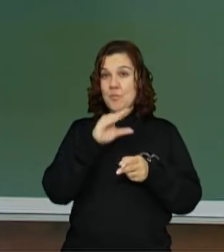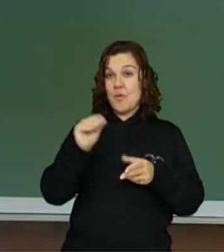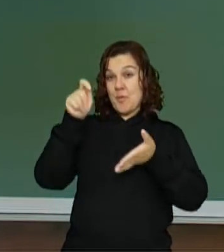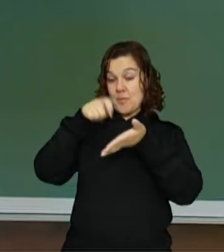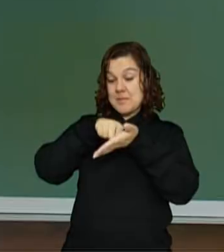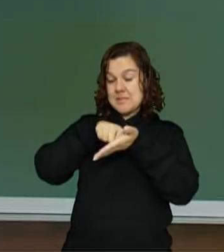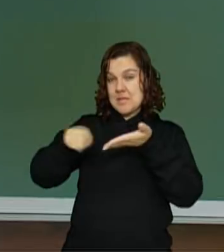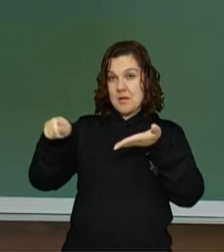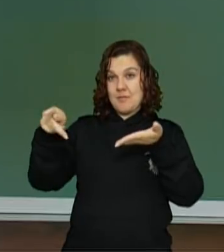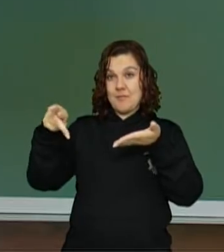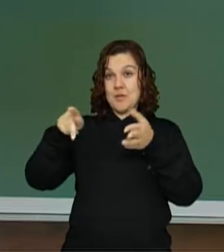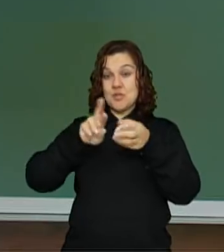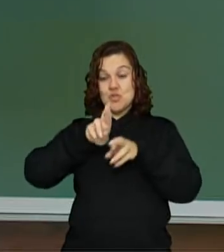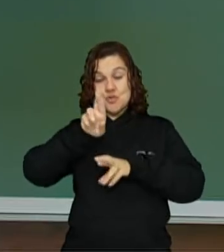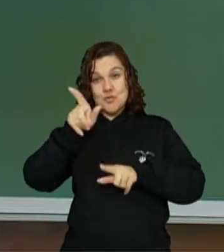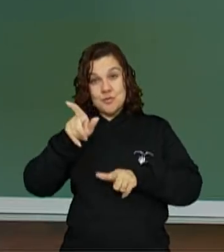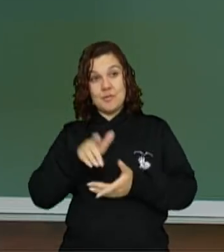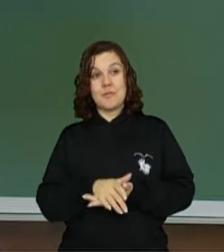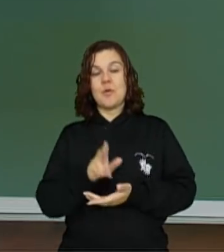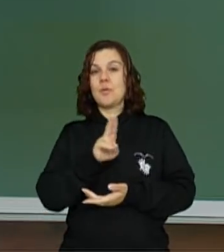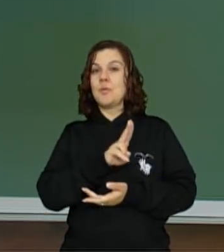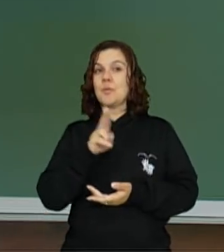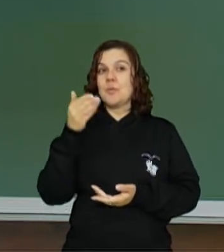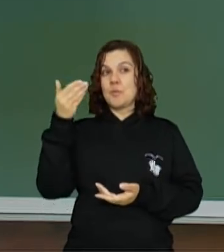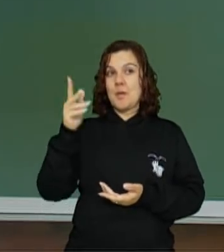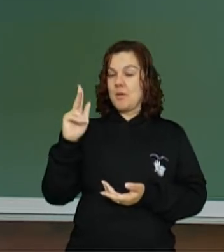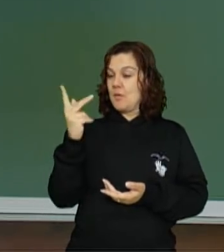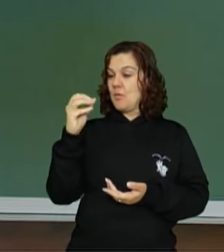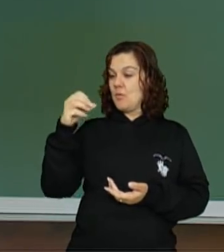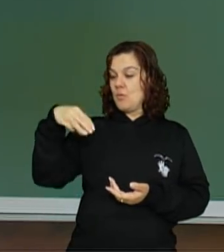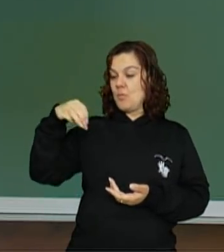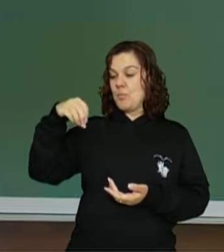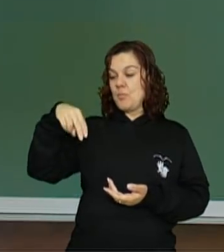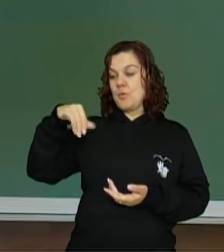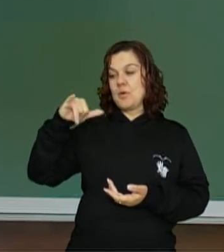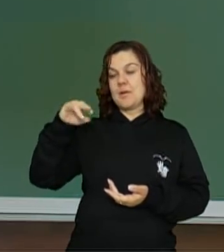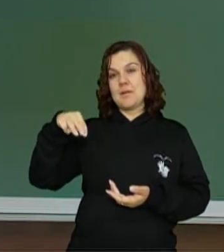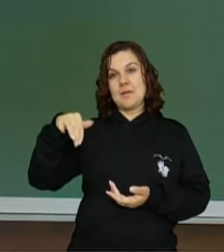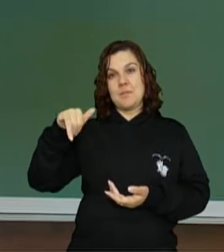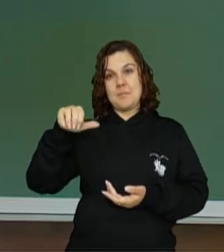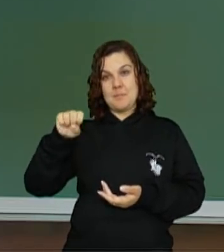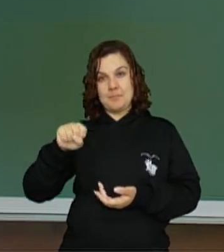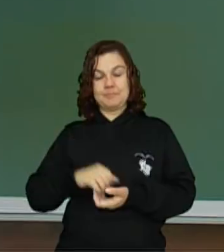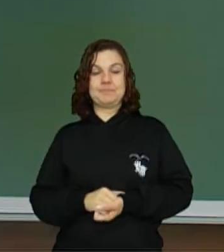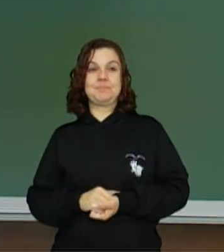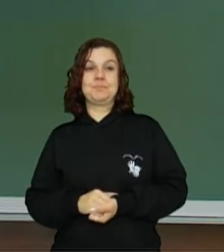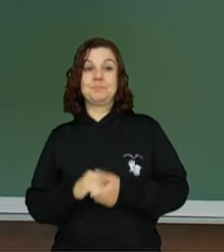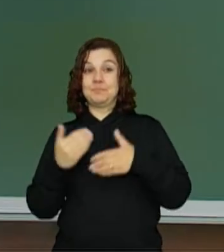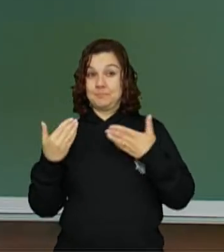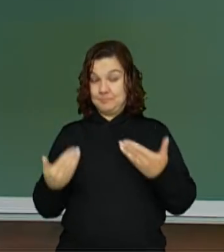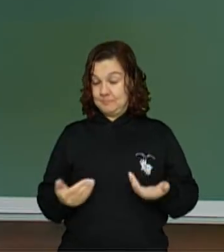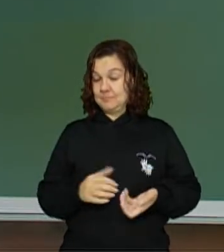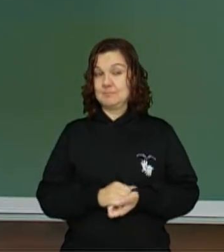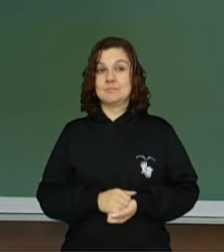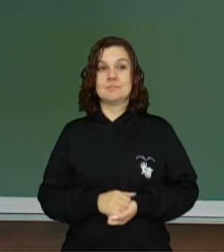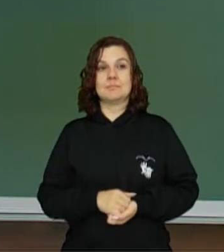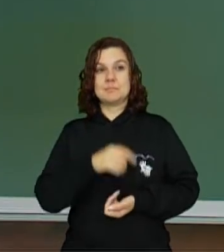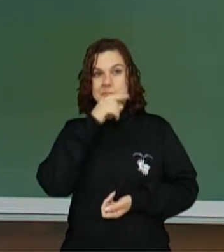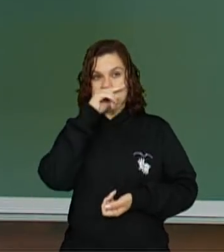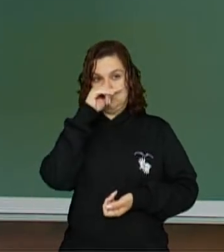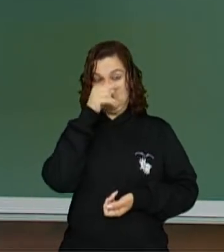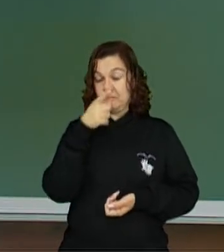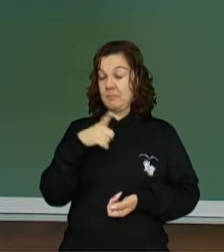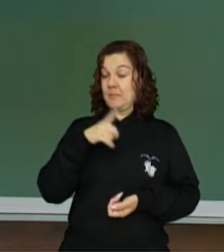mas na grafia é diferente, então homônimas. Então já fica a dica aí para vocês. Seja